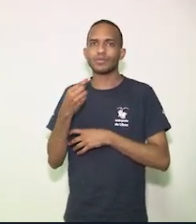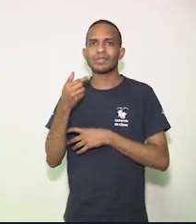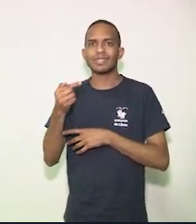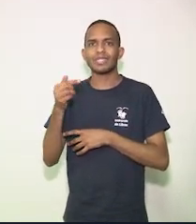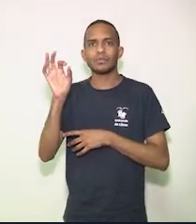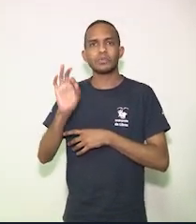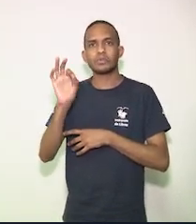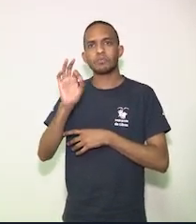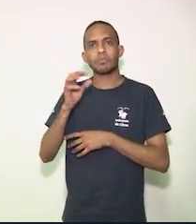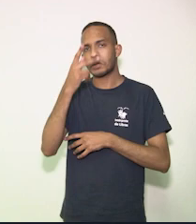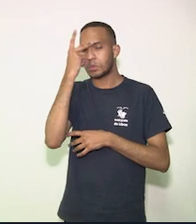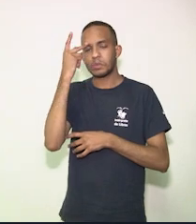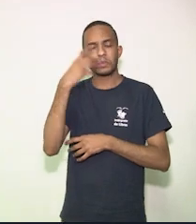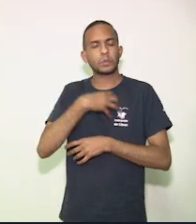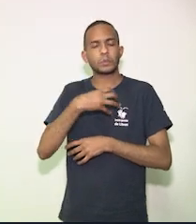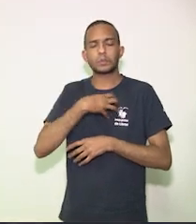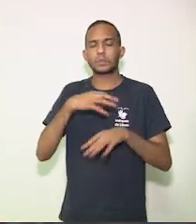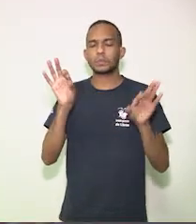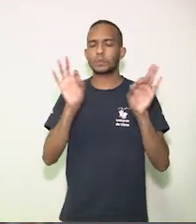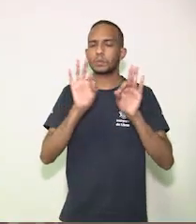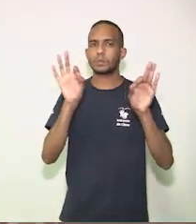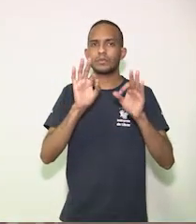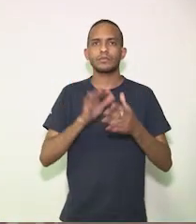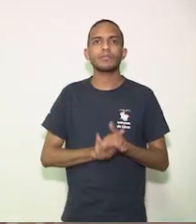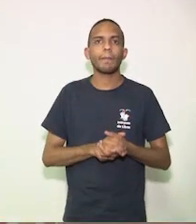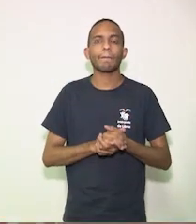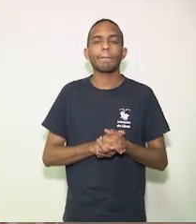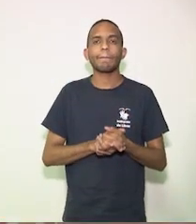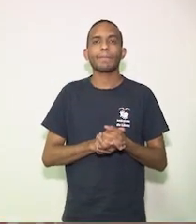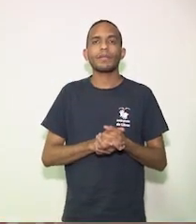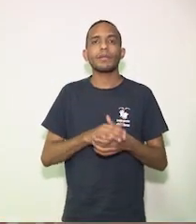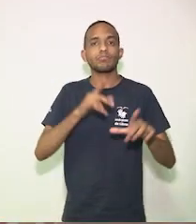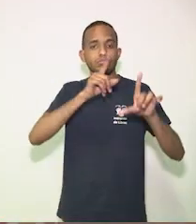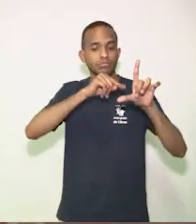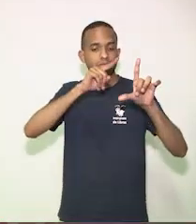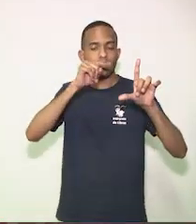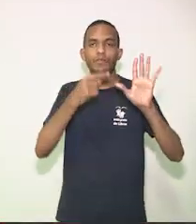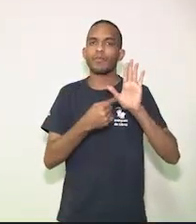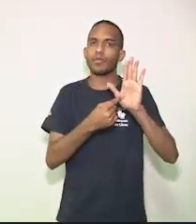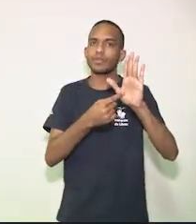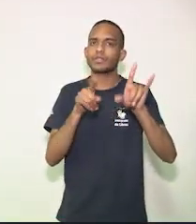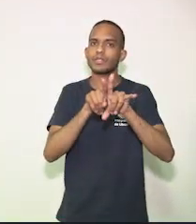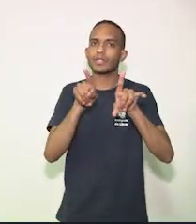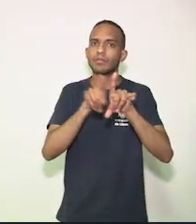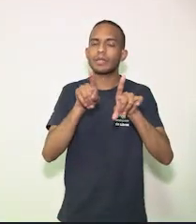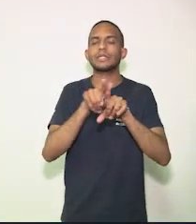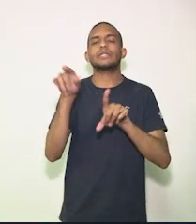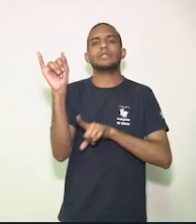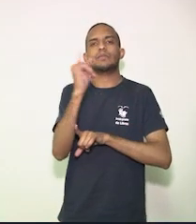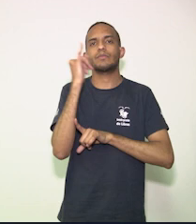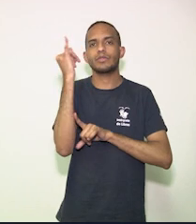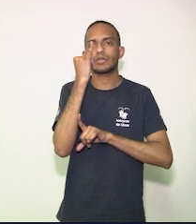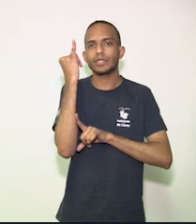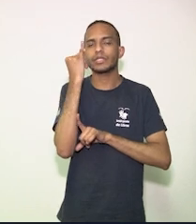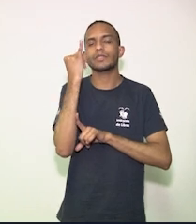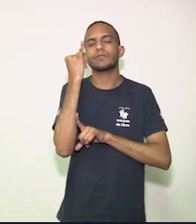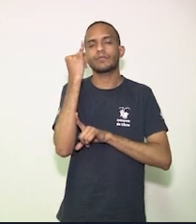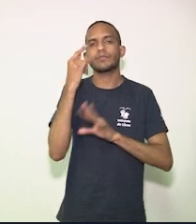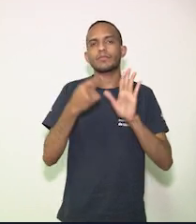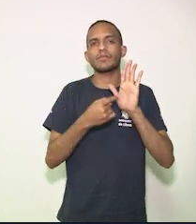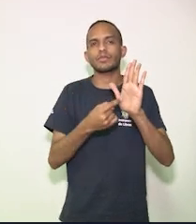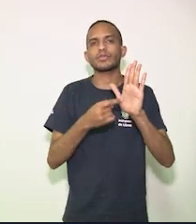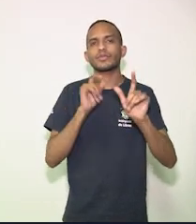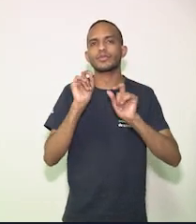43,7% de assintomáticos. Esse gráfico, também bastante importante,